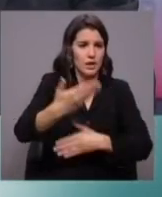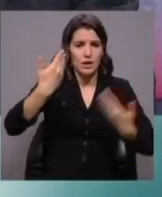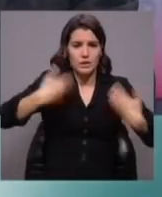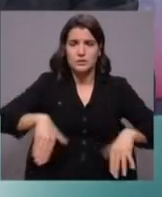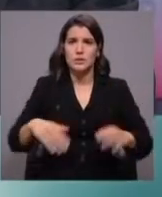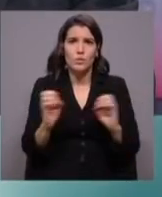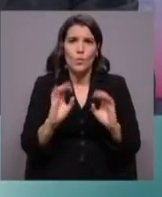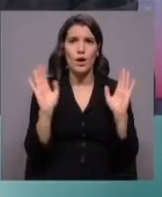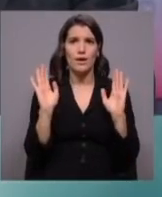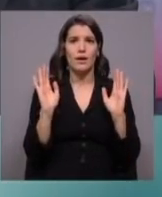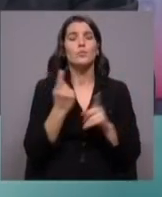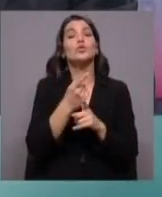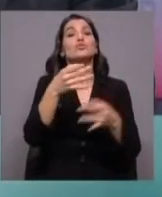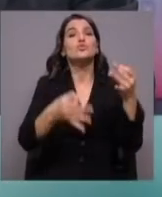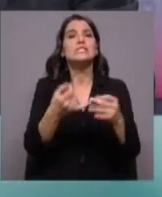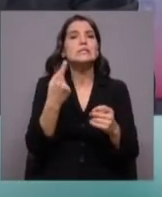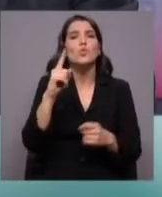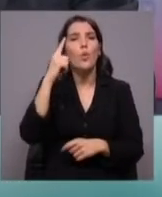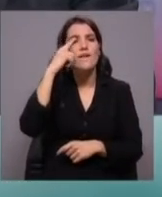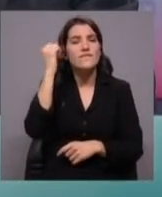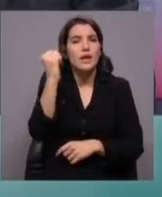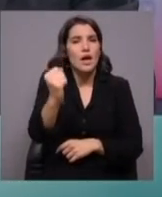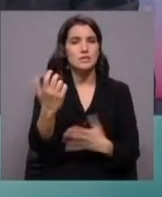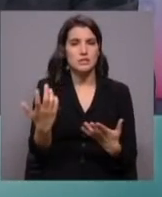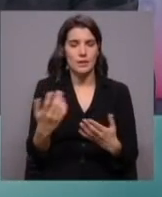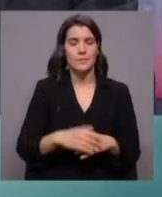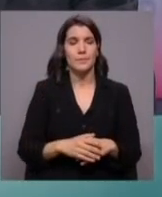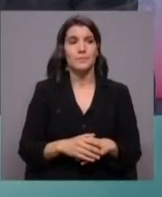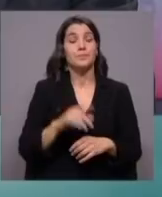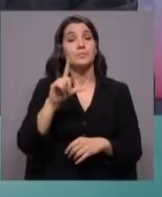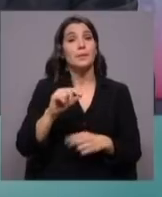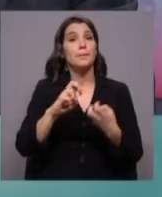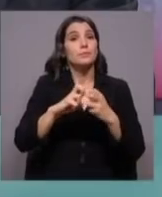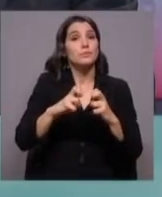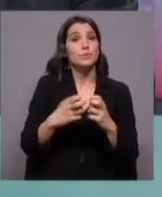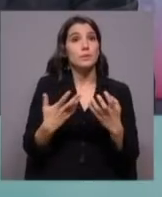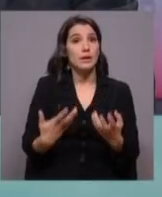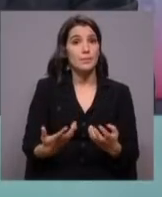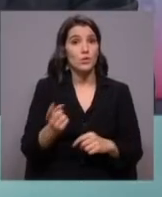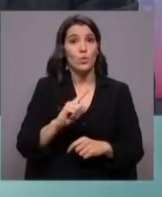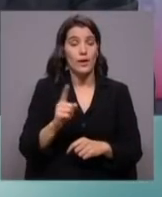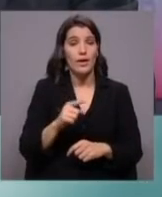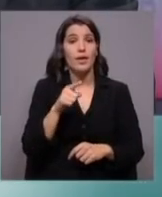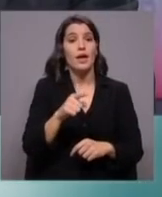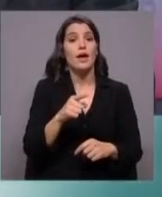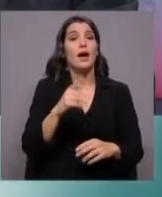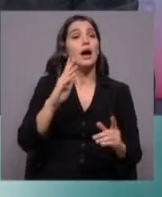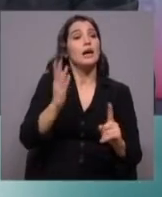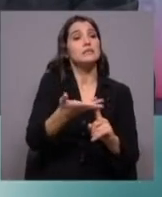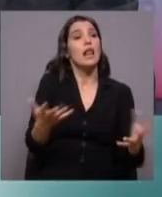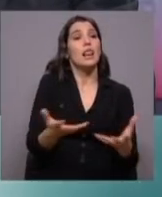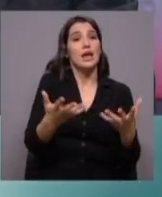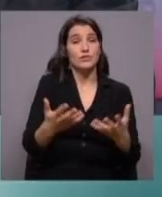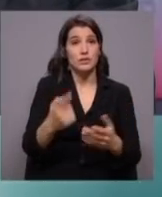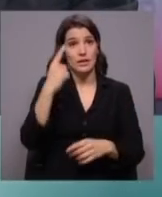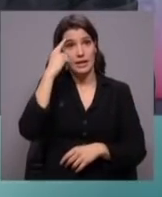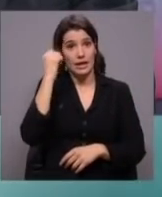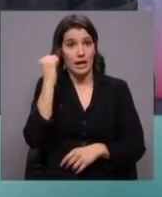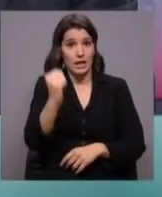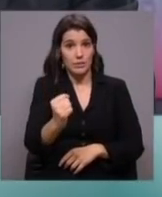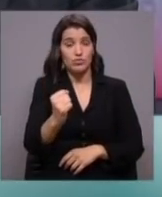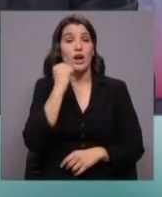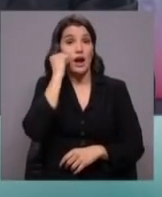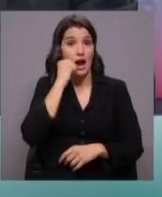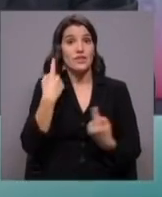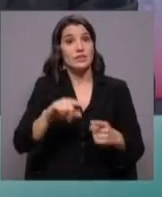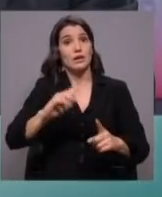vingança. E também não temos um problema, como disse, das penas serem leves. crimes graves têm penas pesadas,